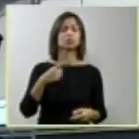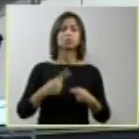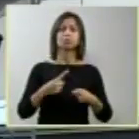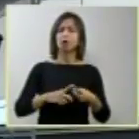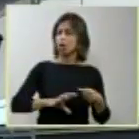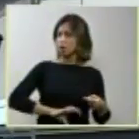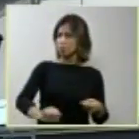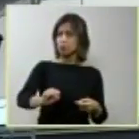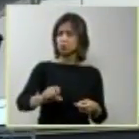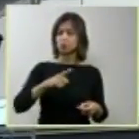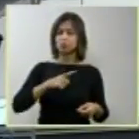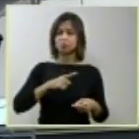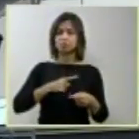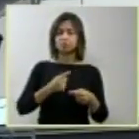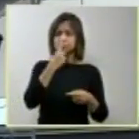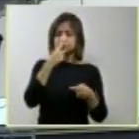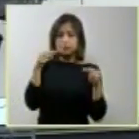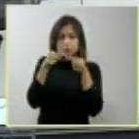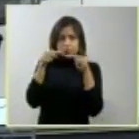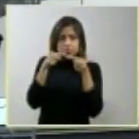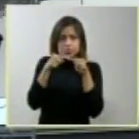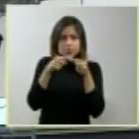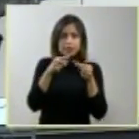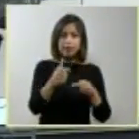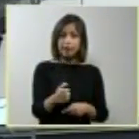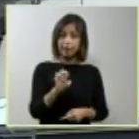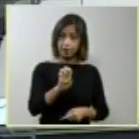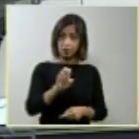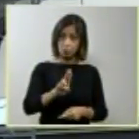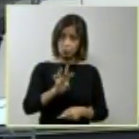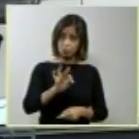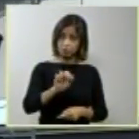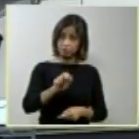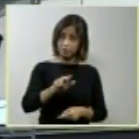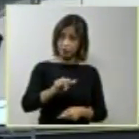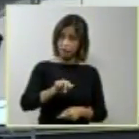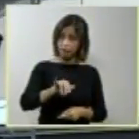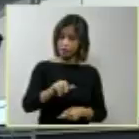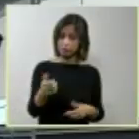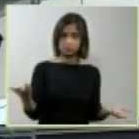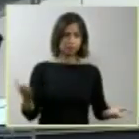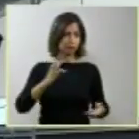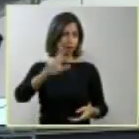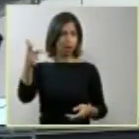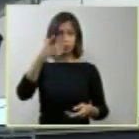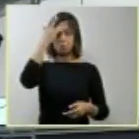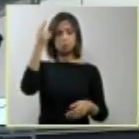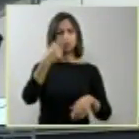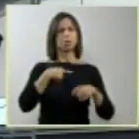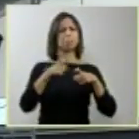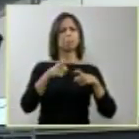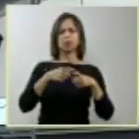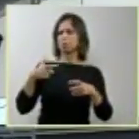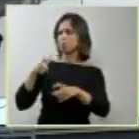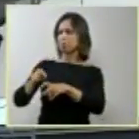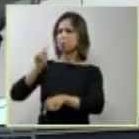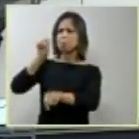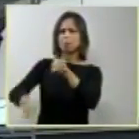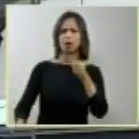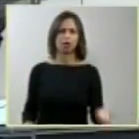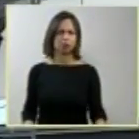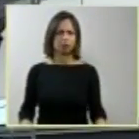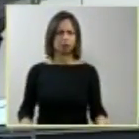está intimamente ligado à eutanásia. Sem dúvida que está. É a eliminação de uma vida que incomoda, que é cara.